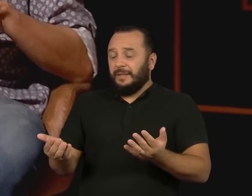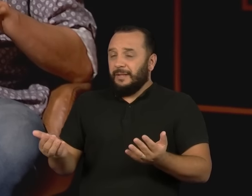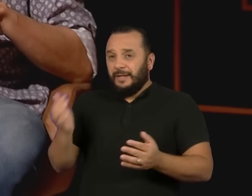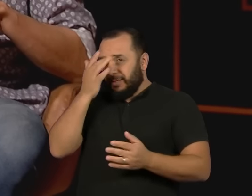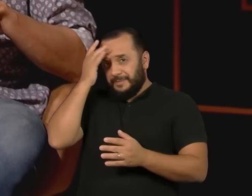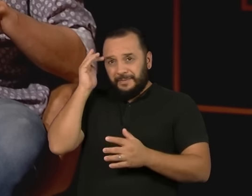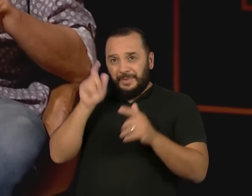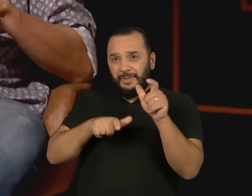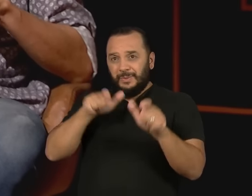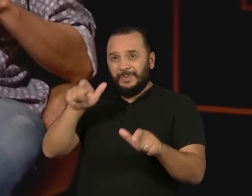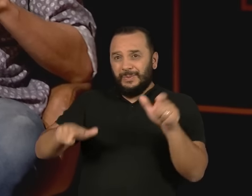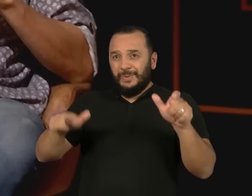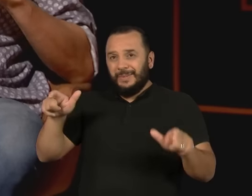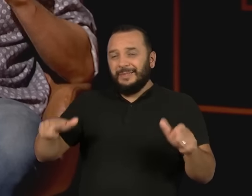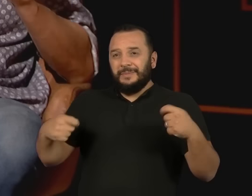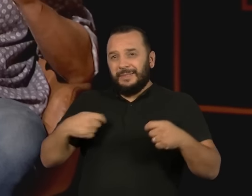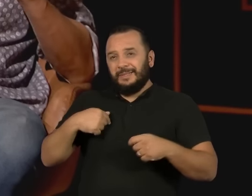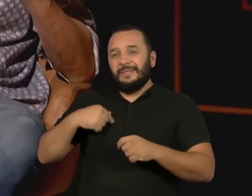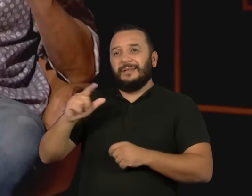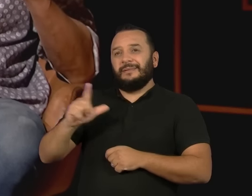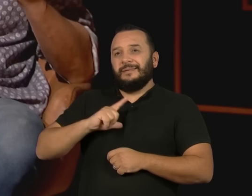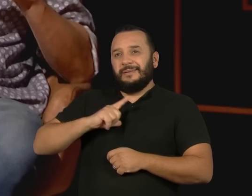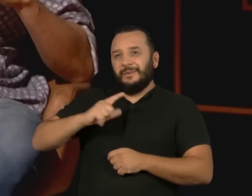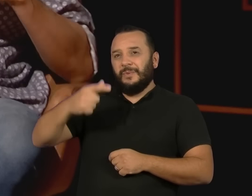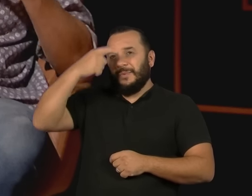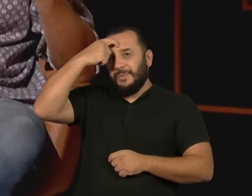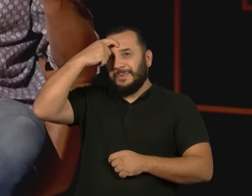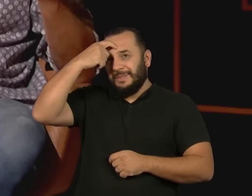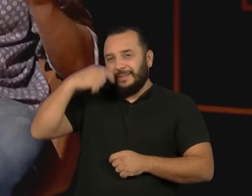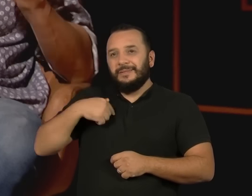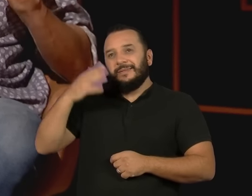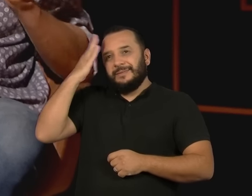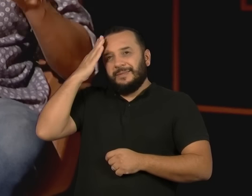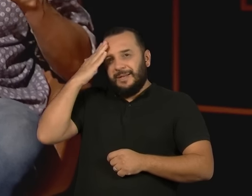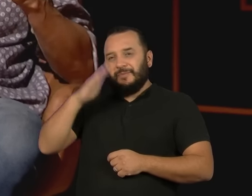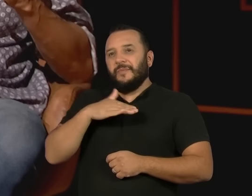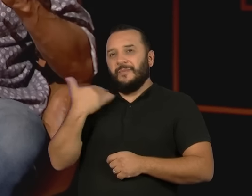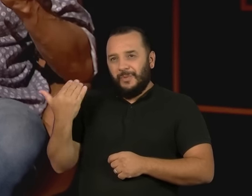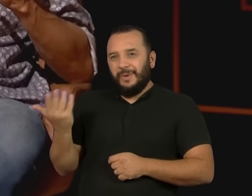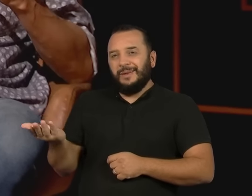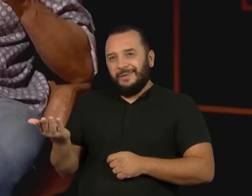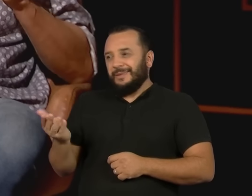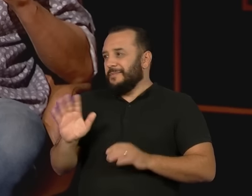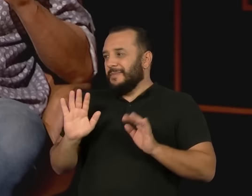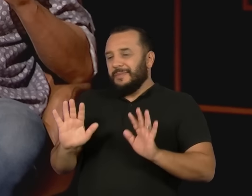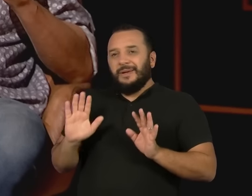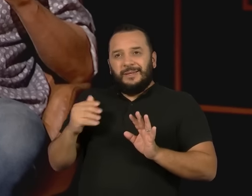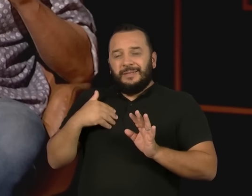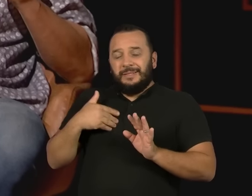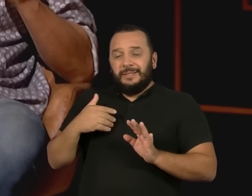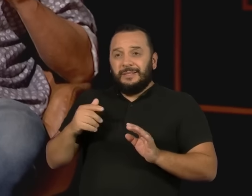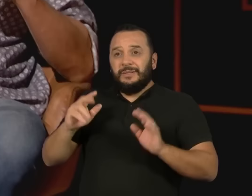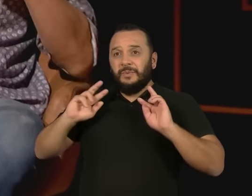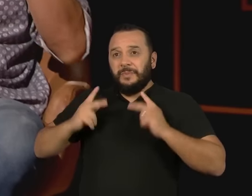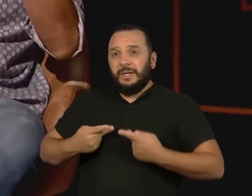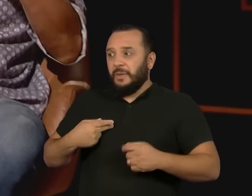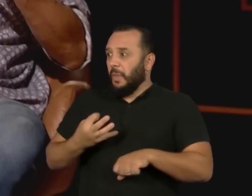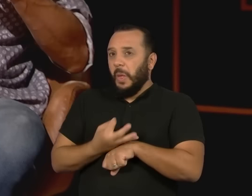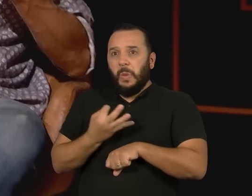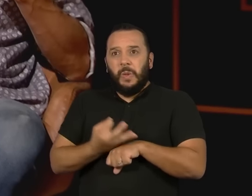com a sua consciência, né, que sabe que vai morrer, que não sei o quê, o ser humano não aguenta muito isso e fica